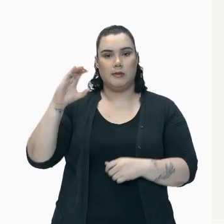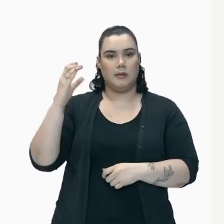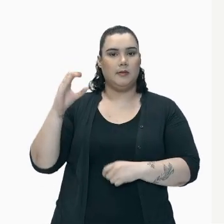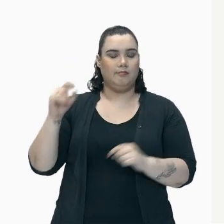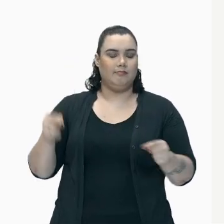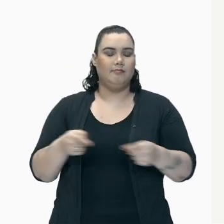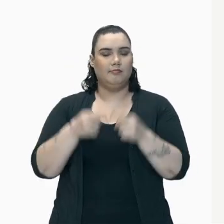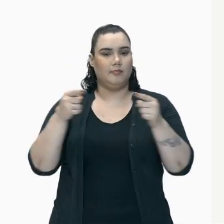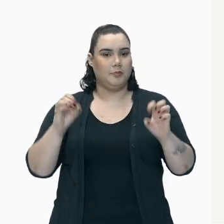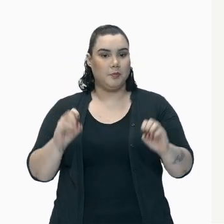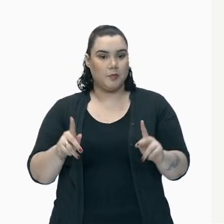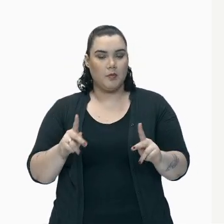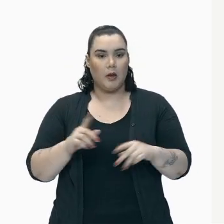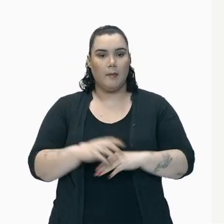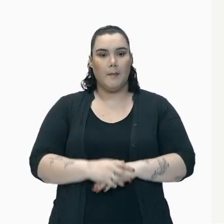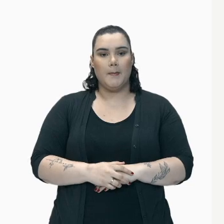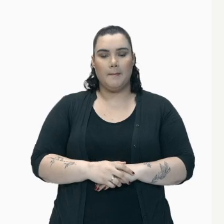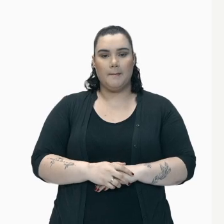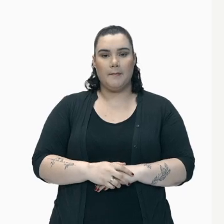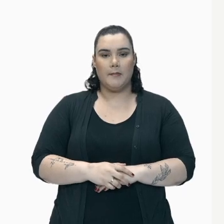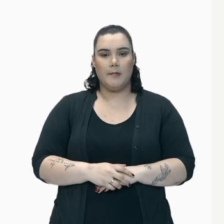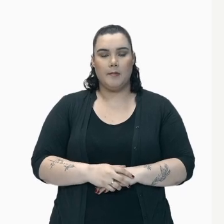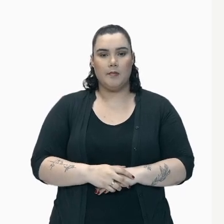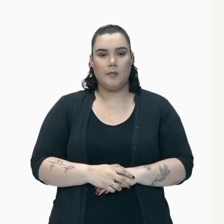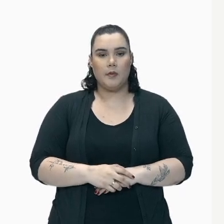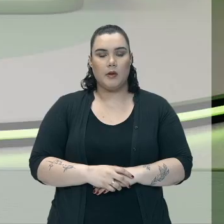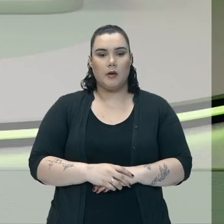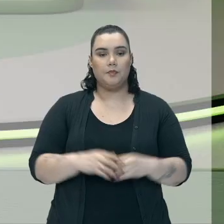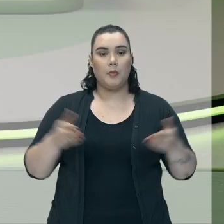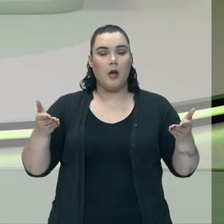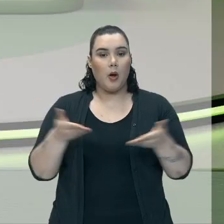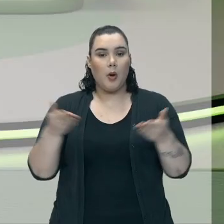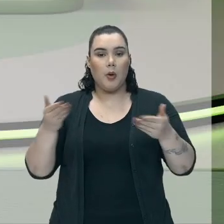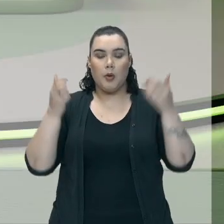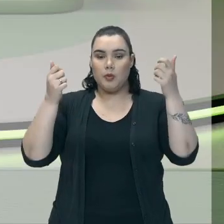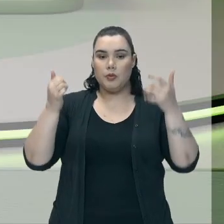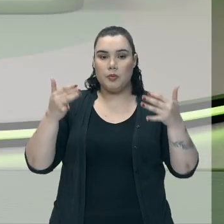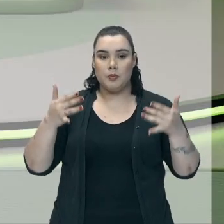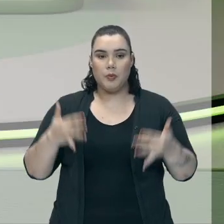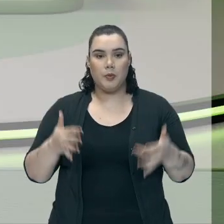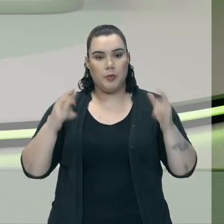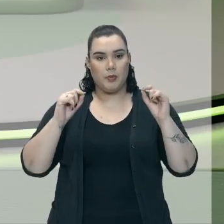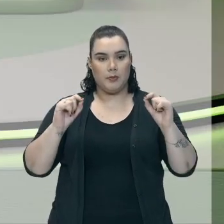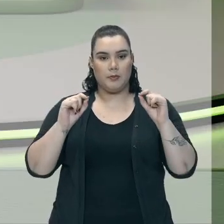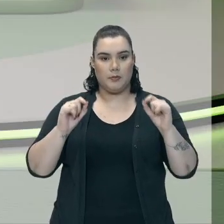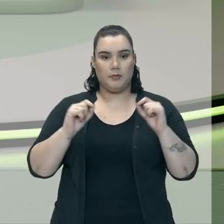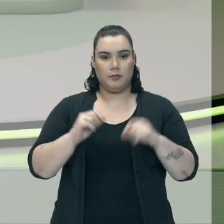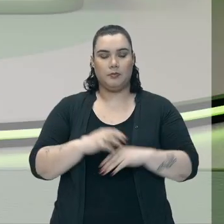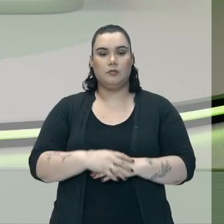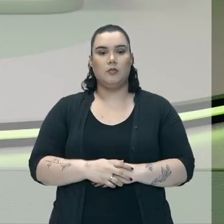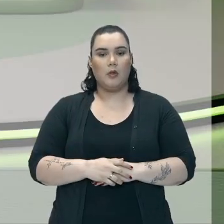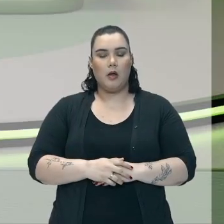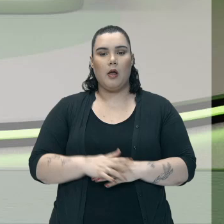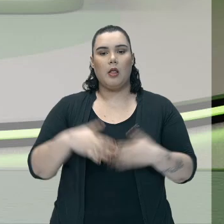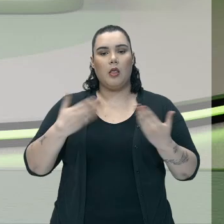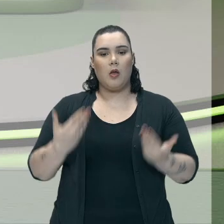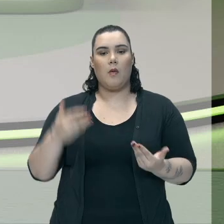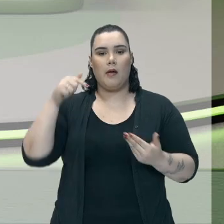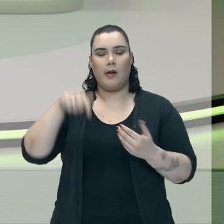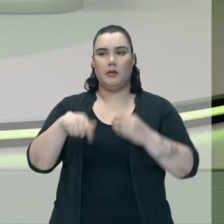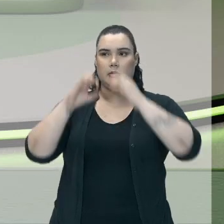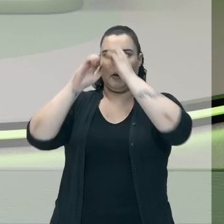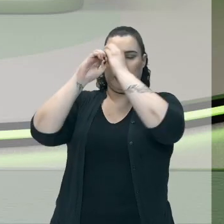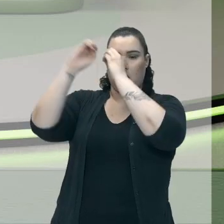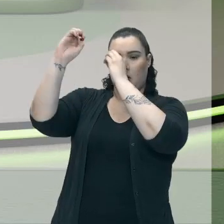científica, tá legal? Muito bem, pessoal, agora a gente vai falar dos ramos que a astronomia